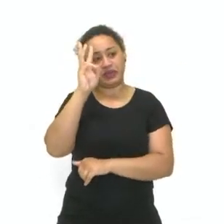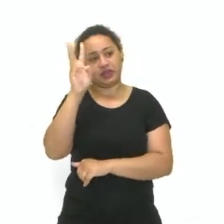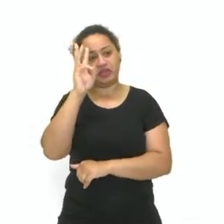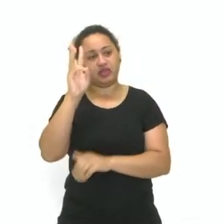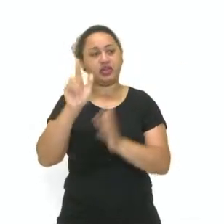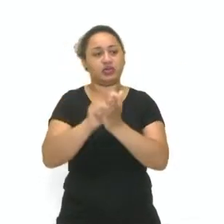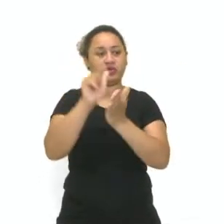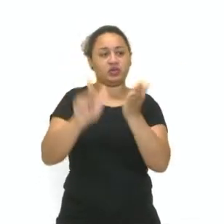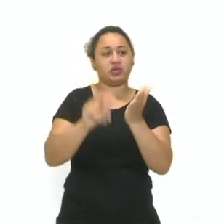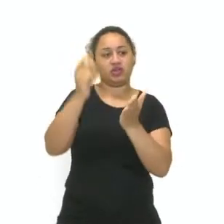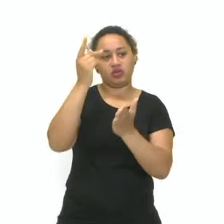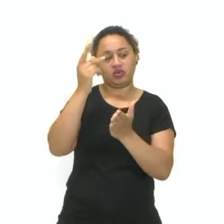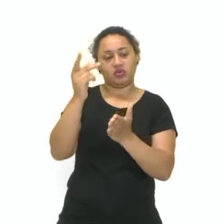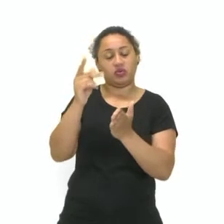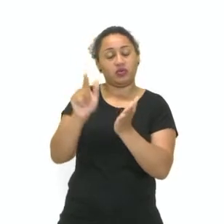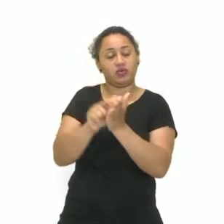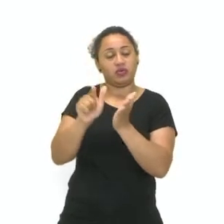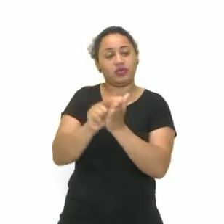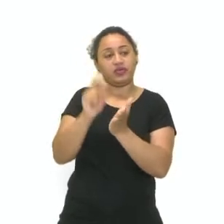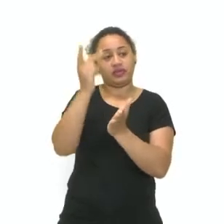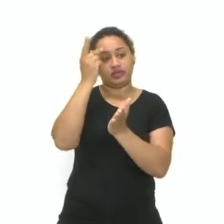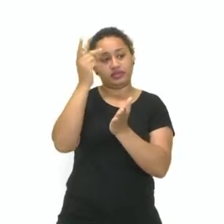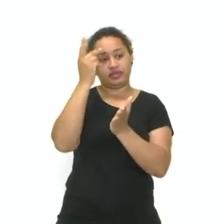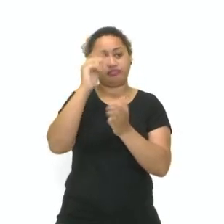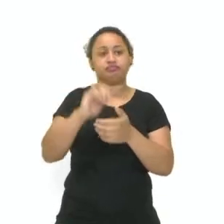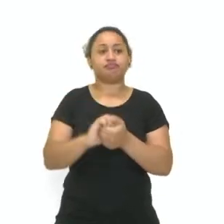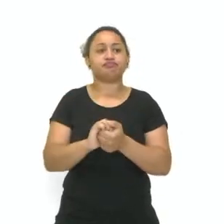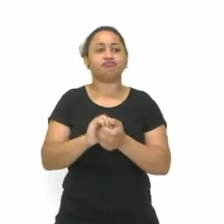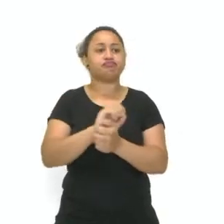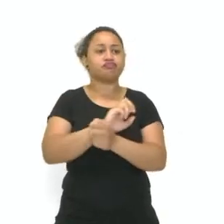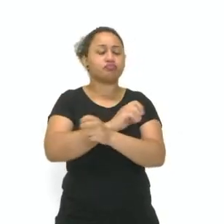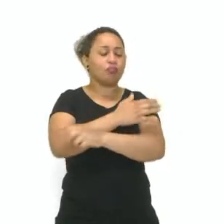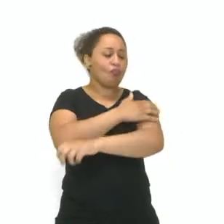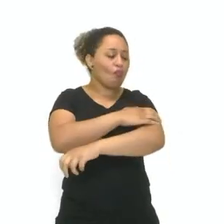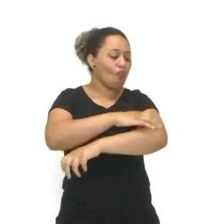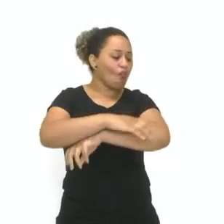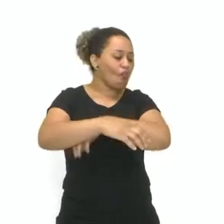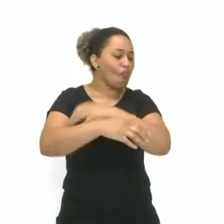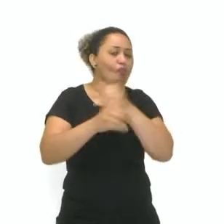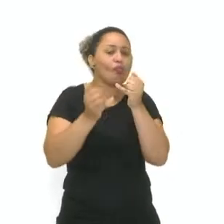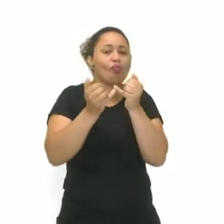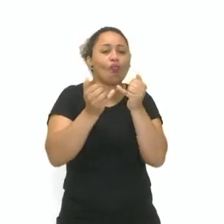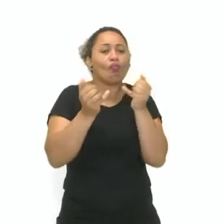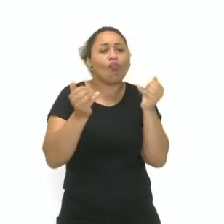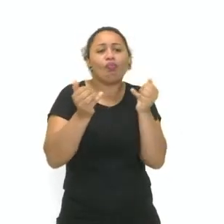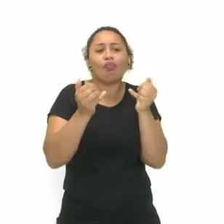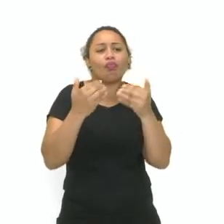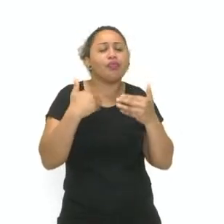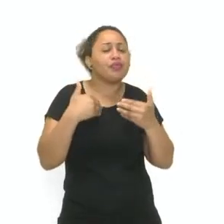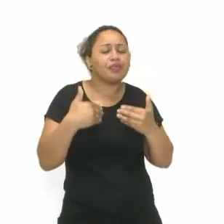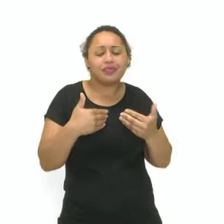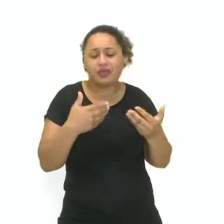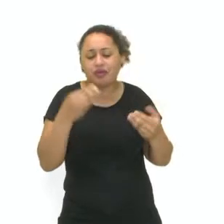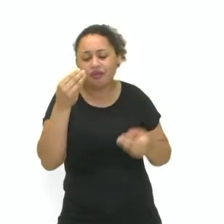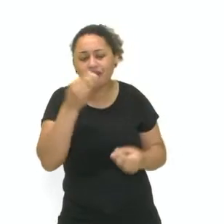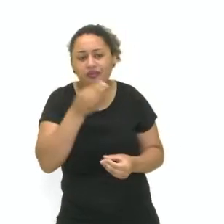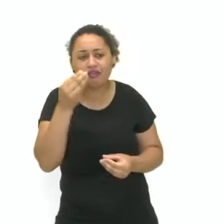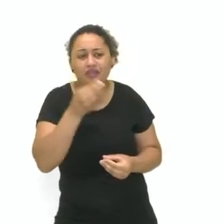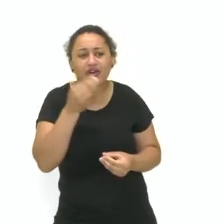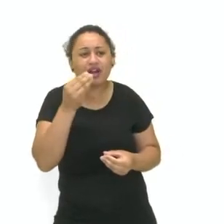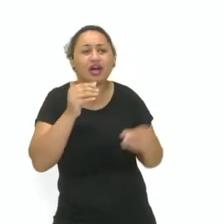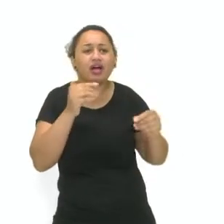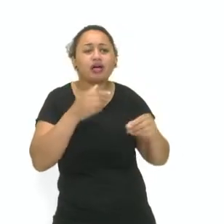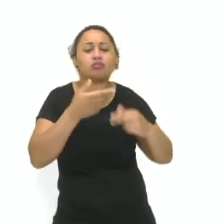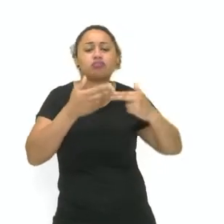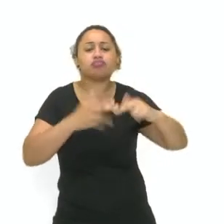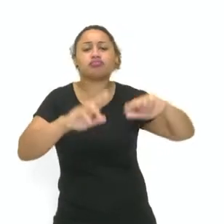Paulo. Ossos à mostra, braços finos, pequeno corpo debilitado entregue a uma